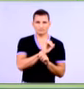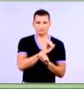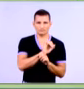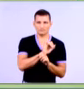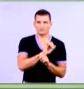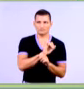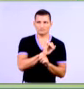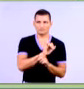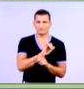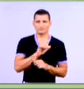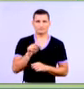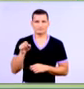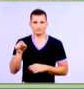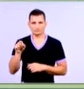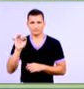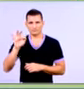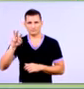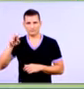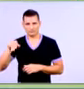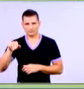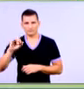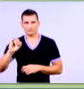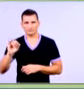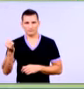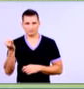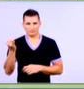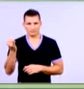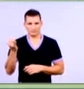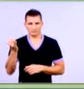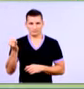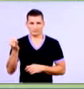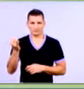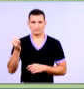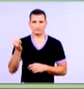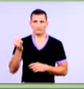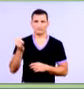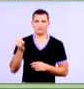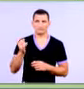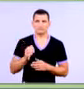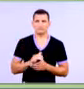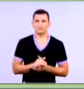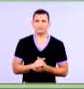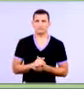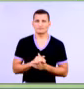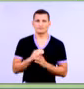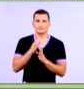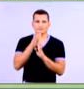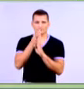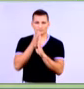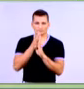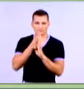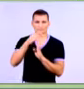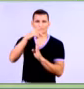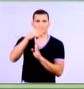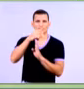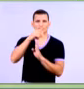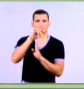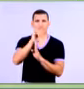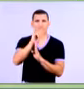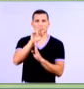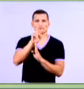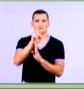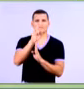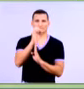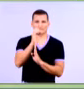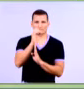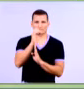do arranjo eu coloco o meu controlador J, né? E vejo quem é o elemento central. O